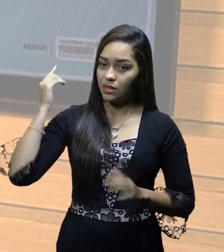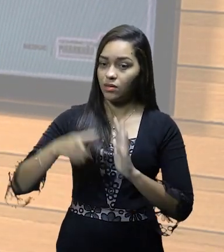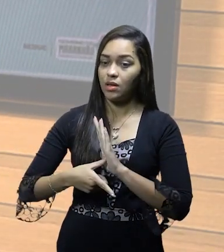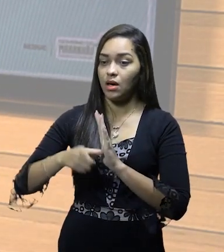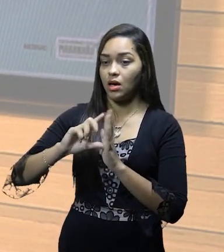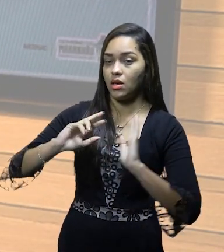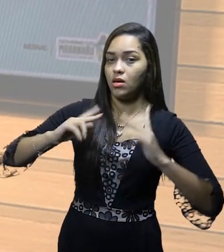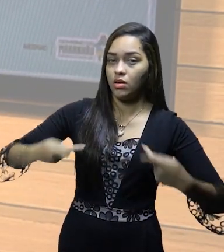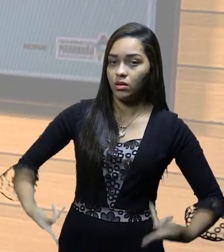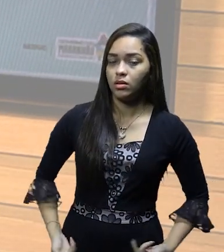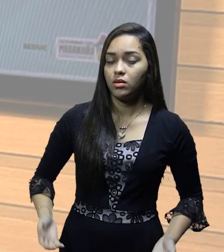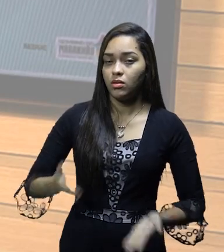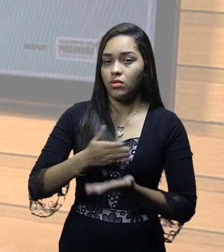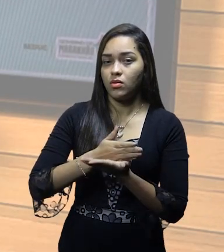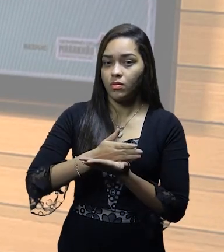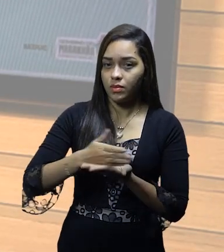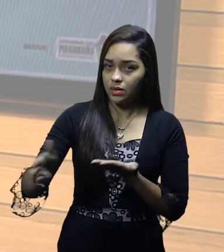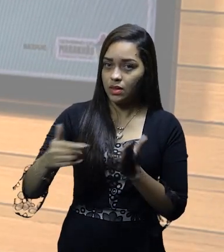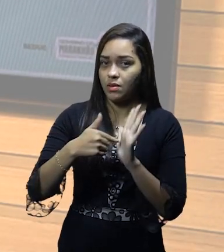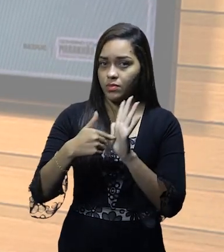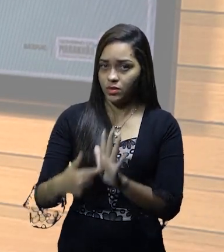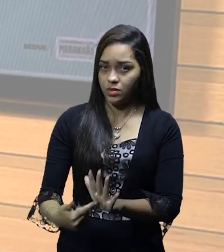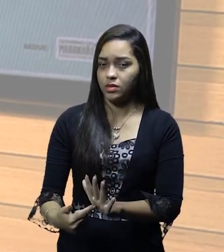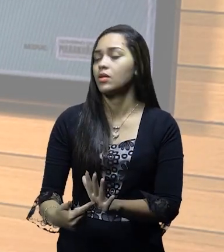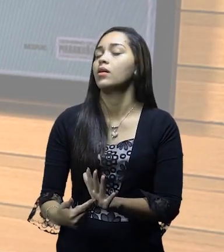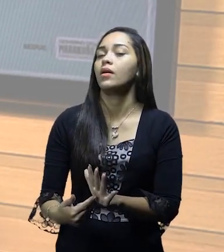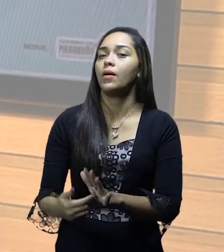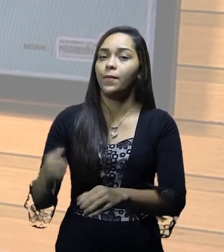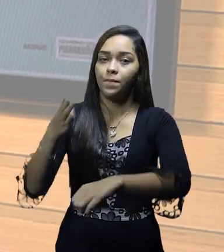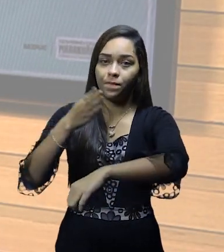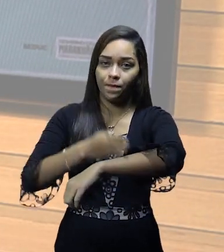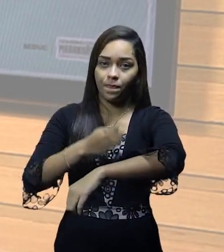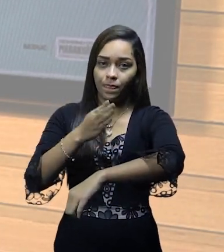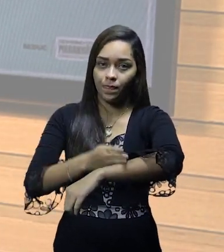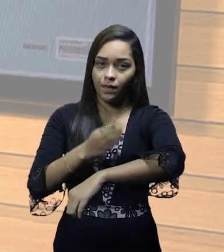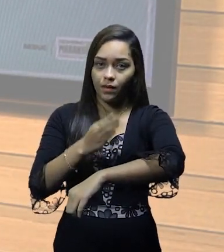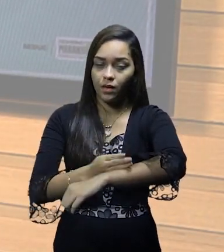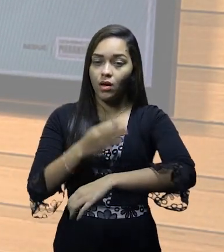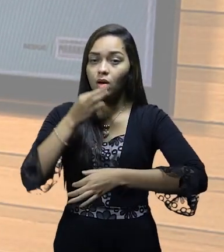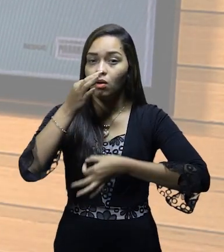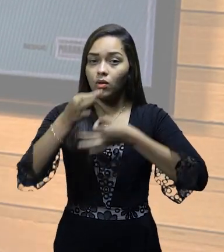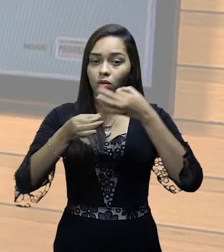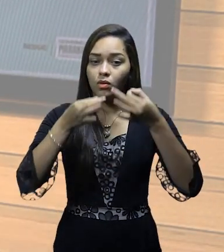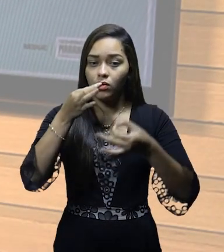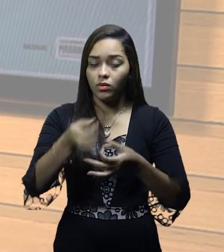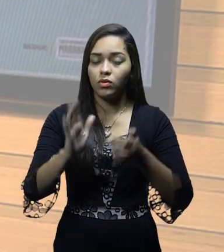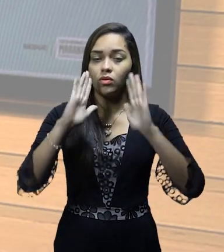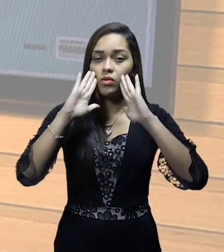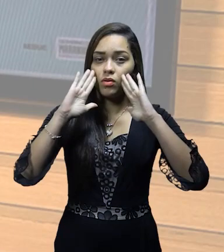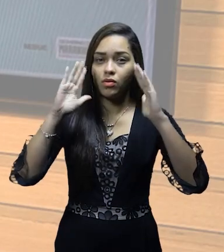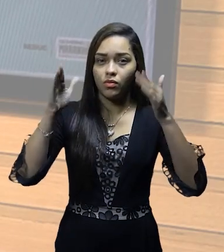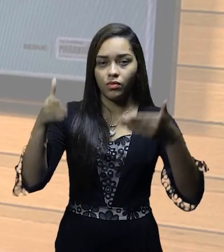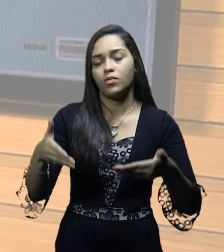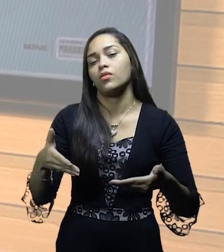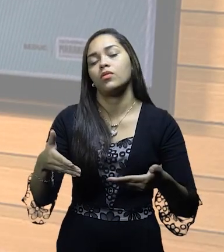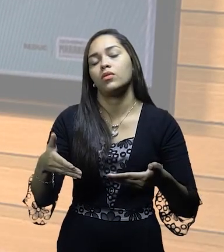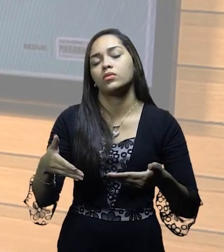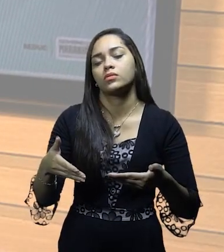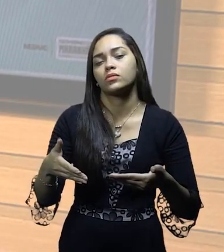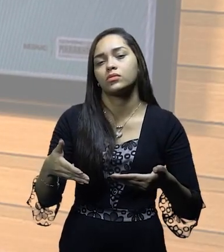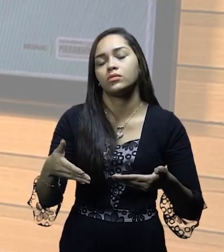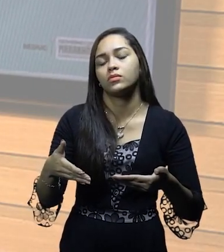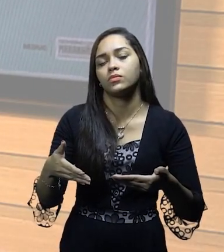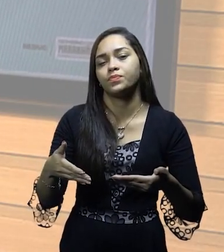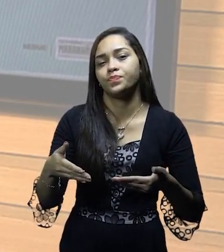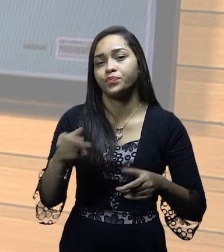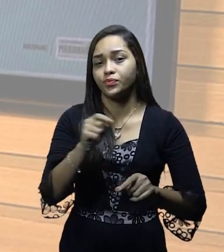ser fundamentados. E aqui, nesta época, antes do humanismo começar a despontar, lá na Idade